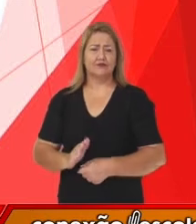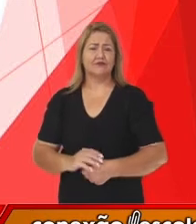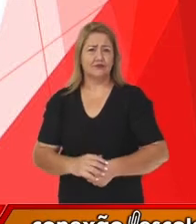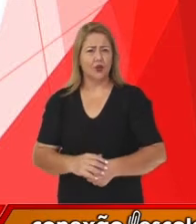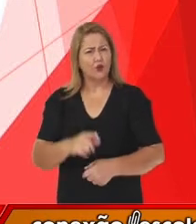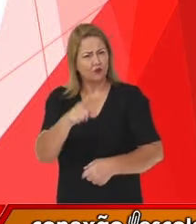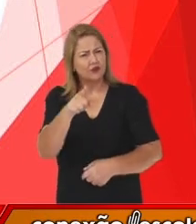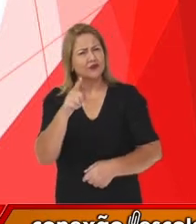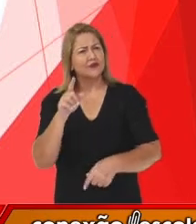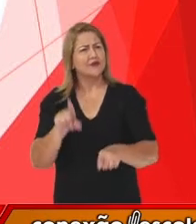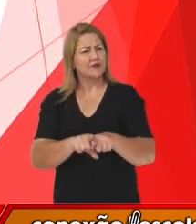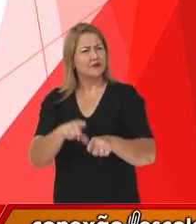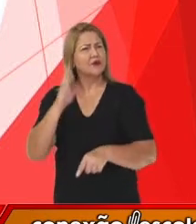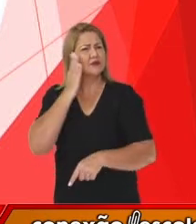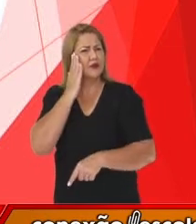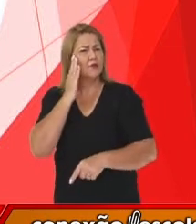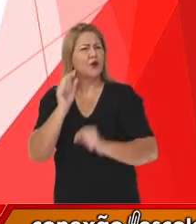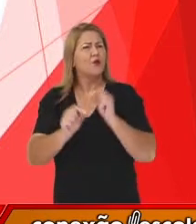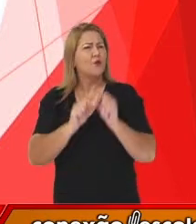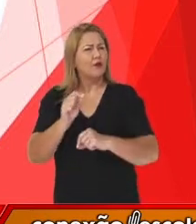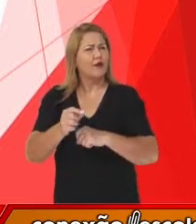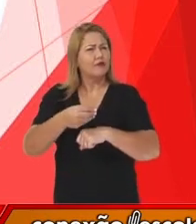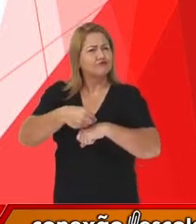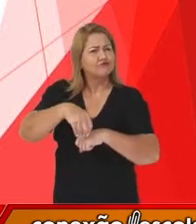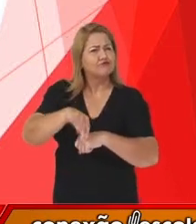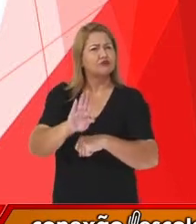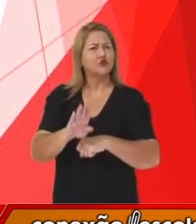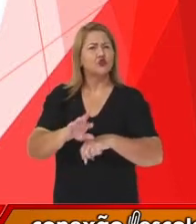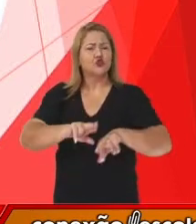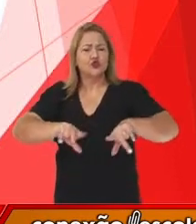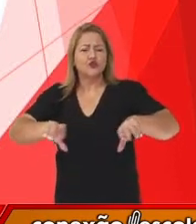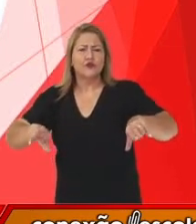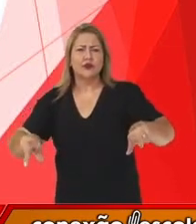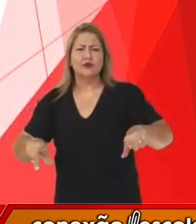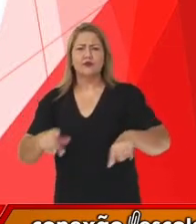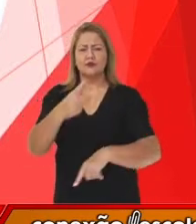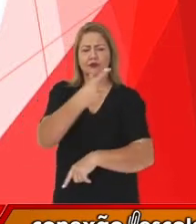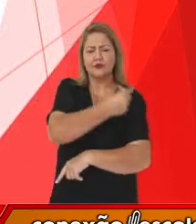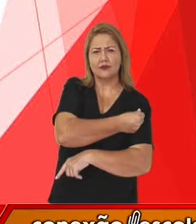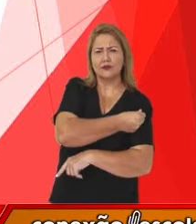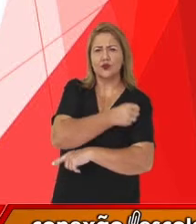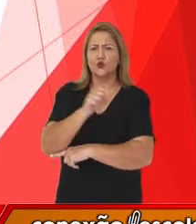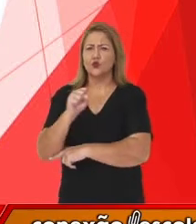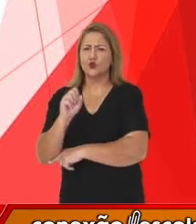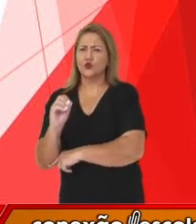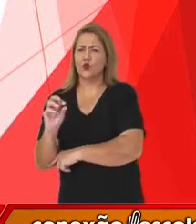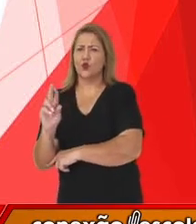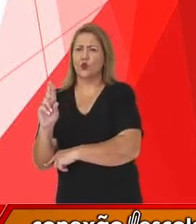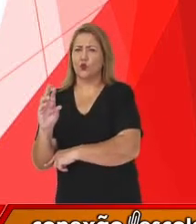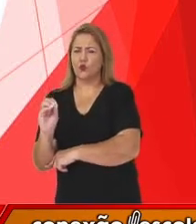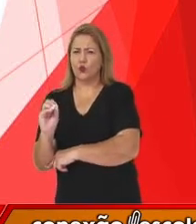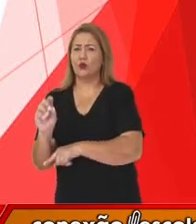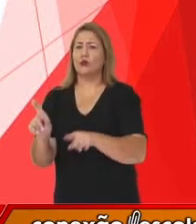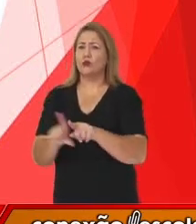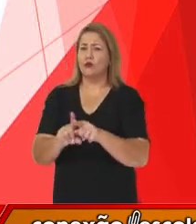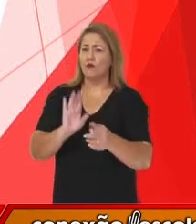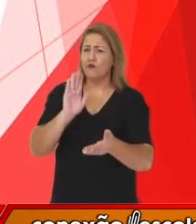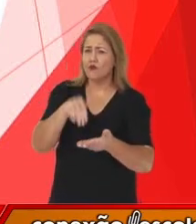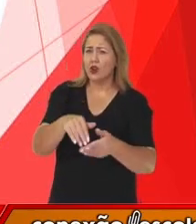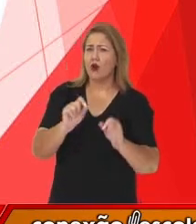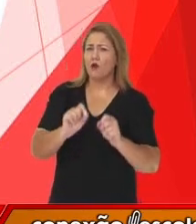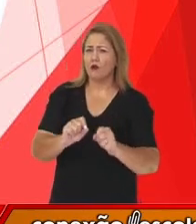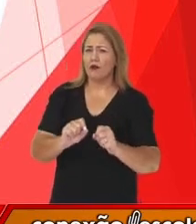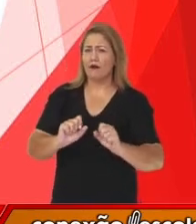Você também saberá a diferença entre as vacinas e soros. E finalizaremos estudando um pouco sobre as